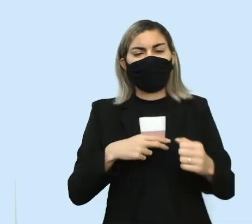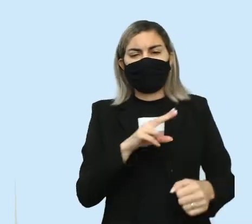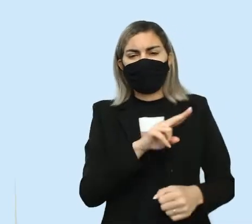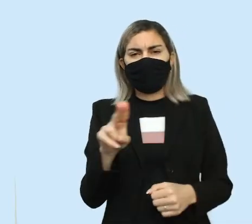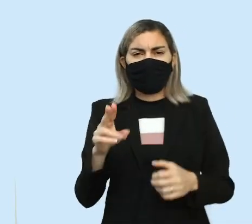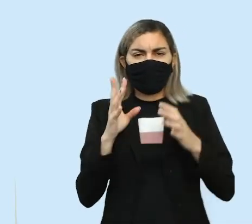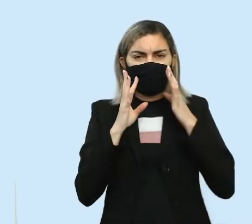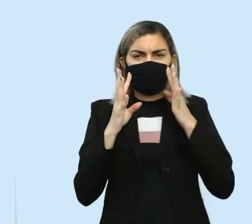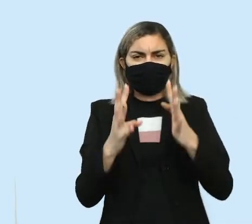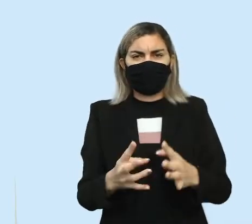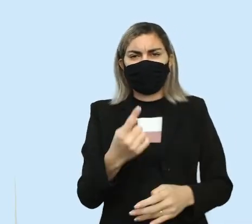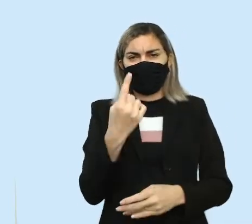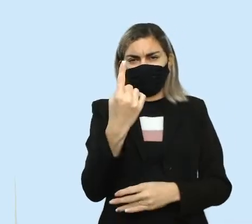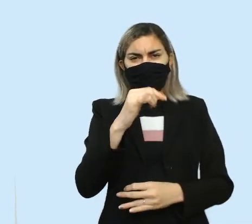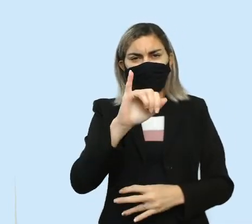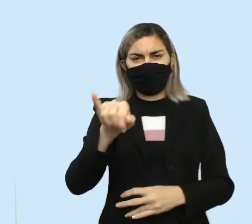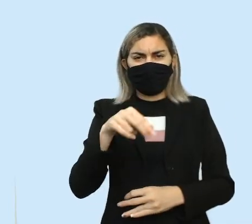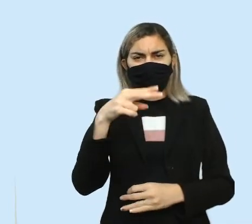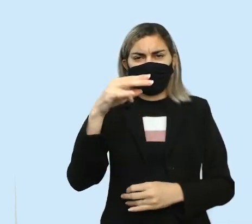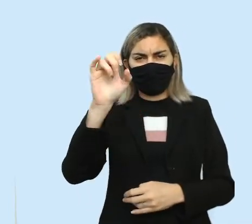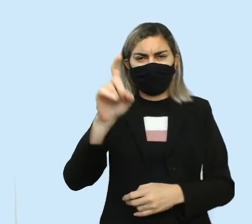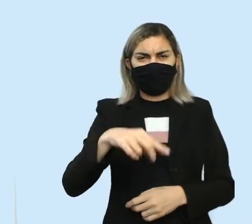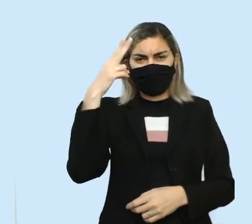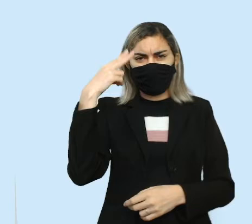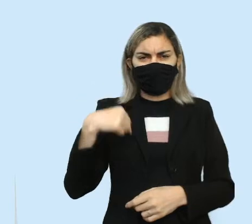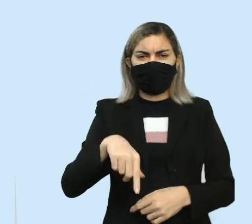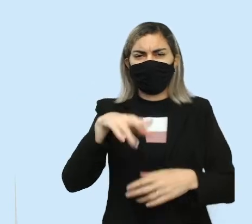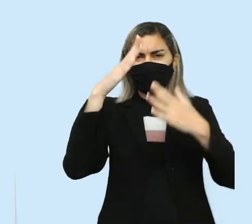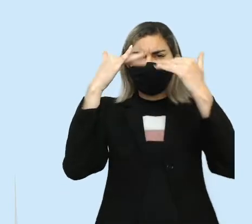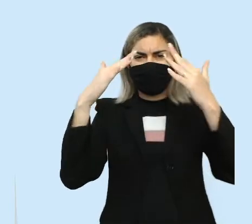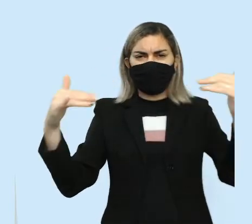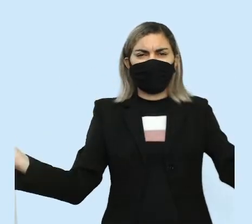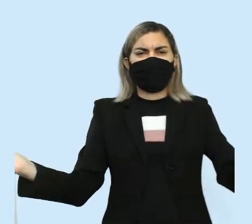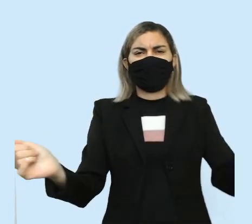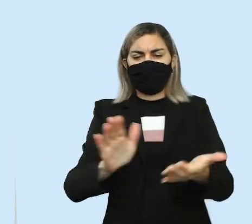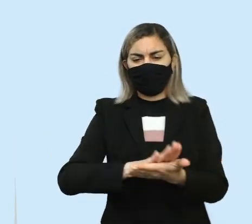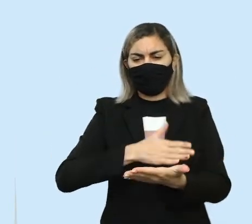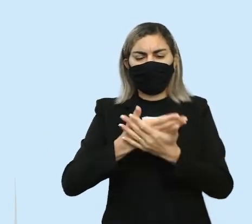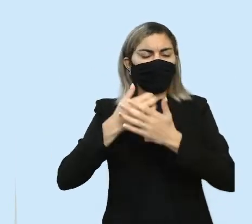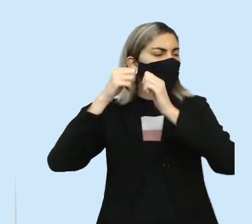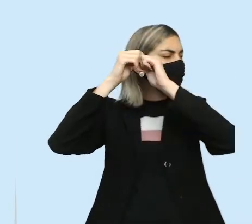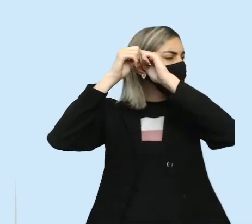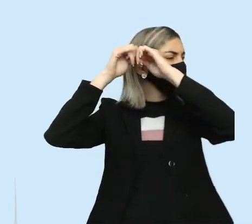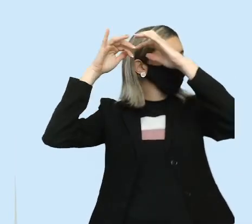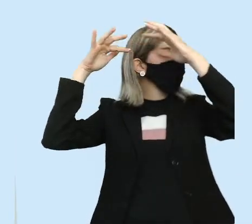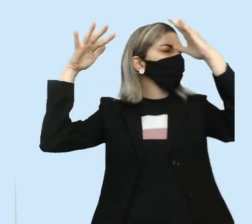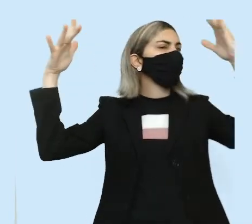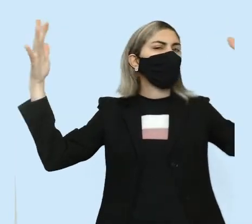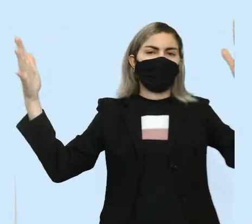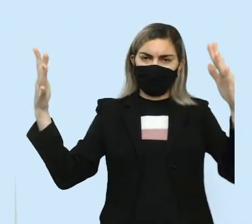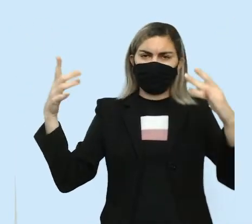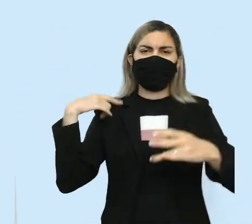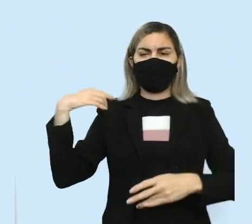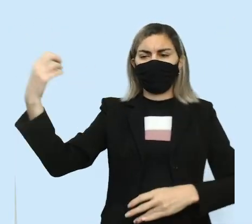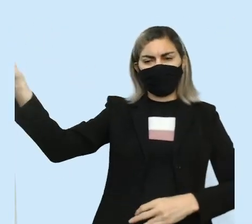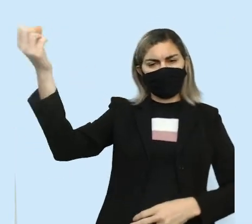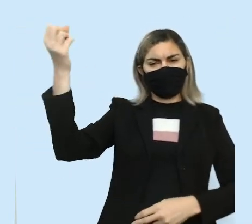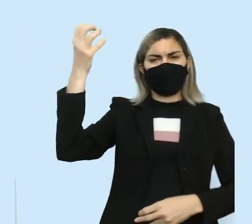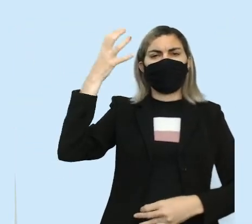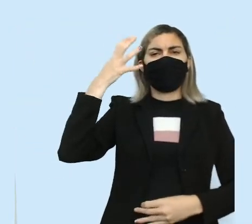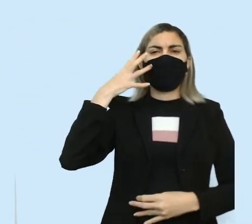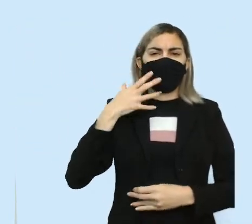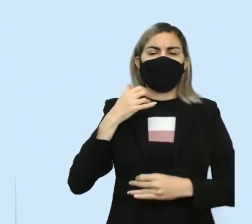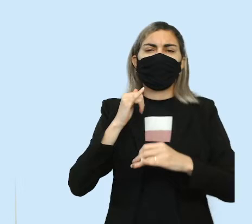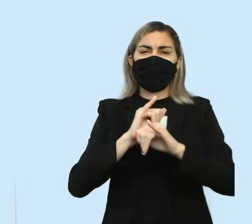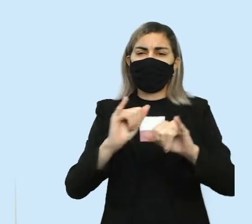aqui a atenção para um deles, que é José. José vai ser famoso mais tarde por interpretar sonhos, e ele recebeu essa luz, e ao